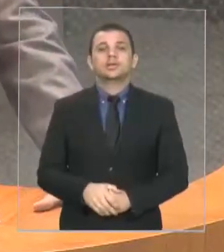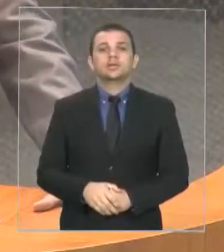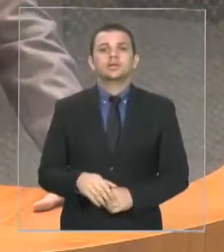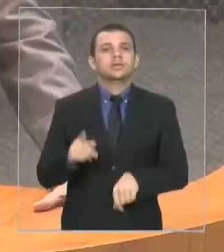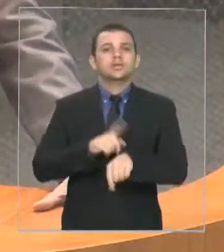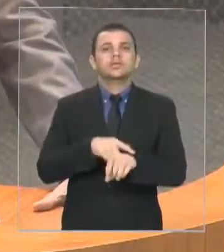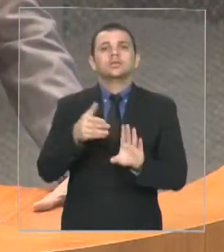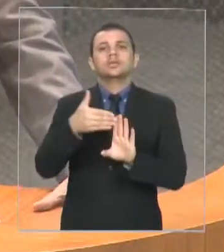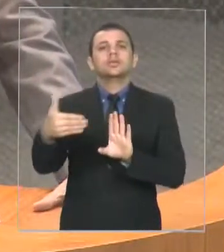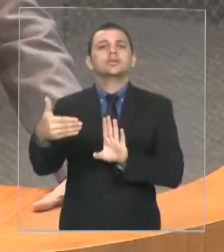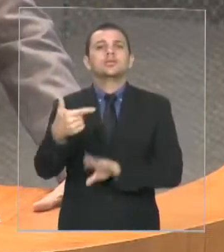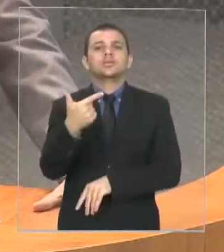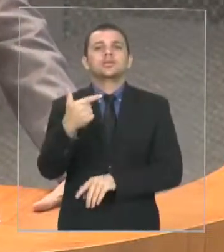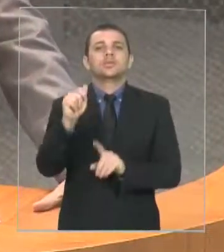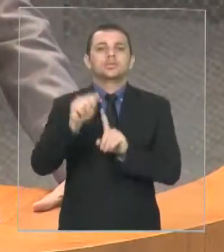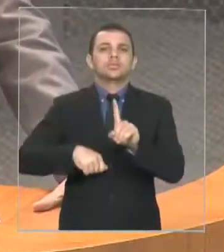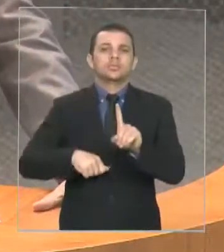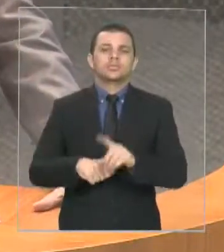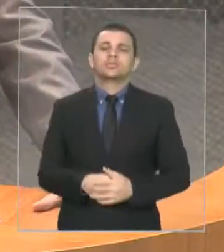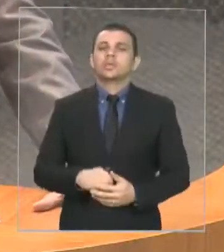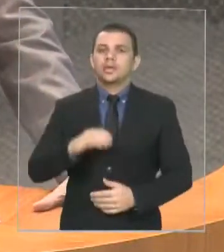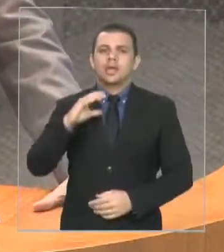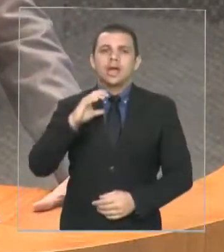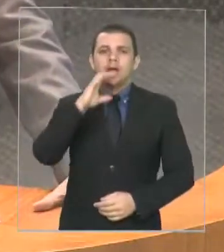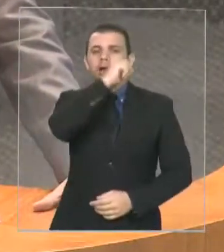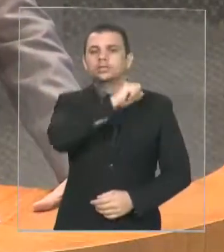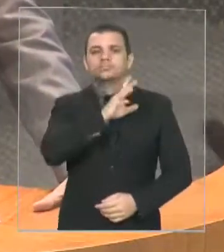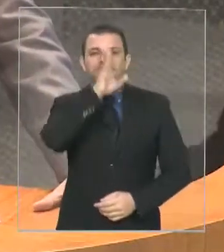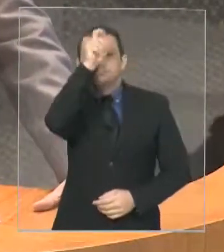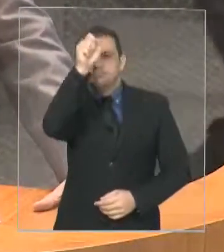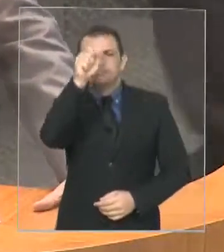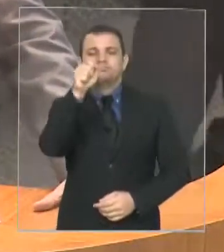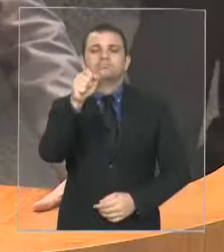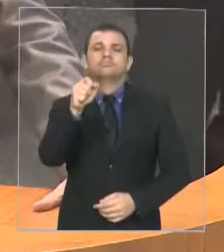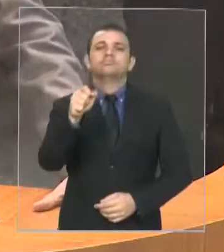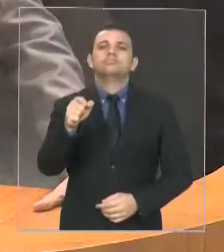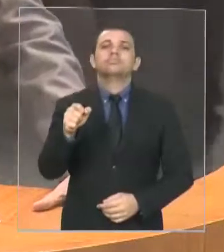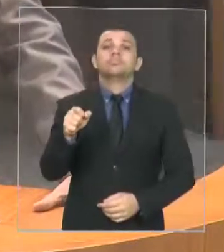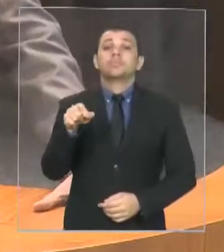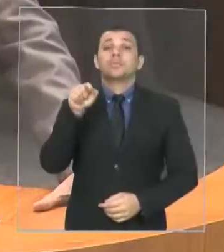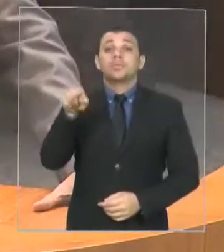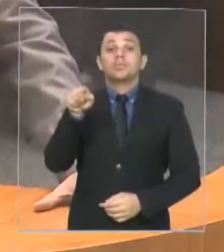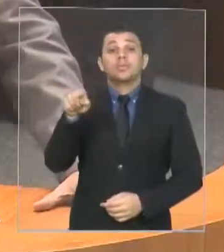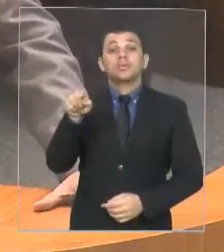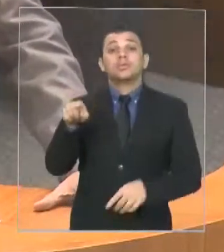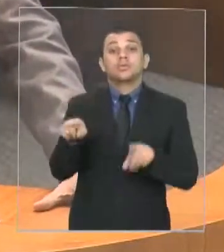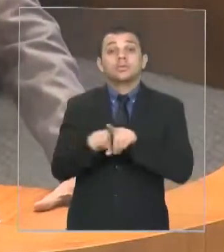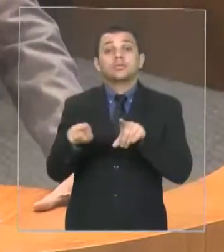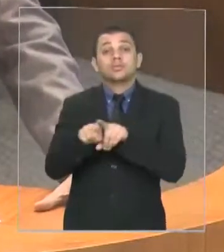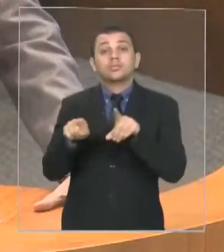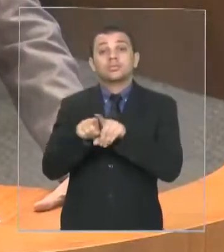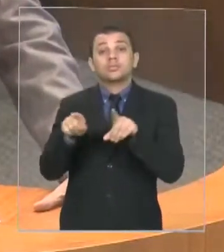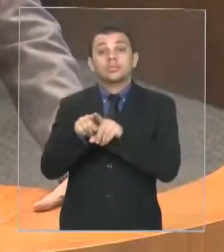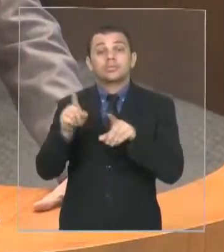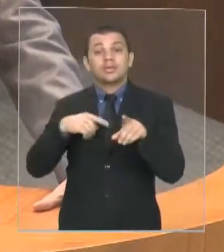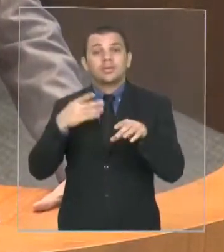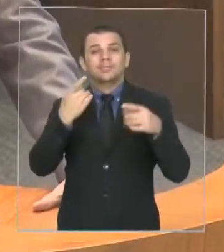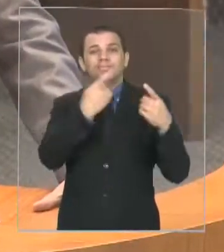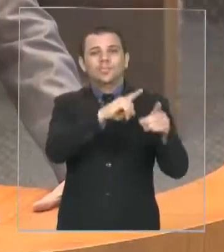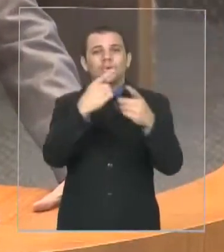2 meses, de forma assodada, atropelando todas as